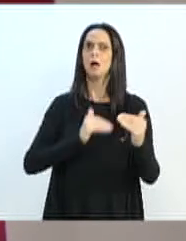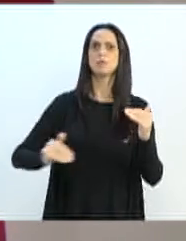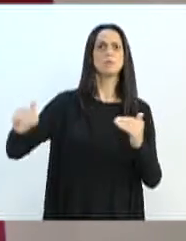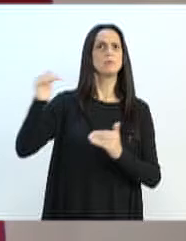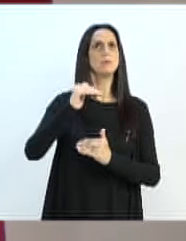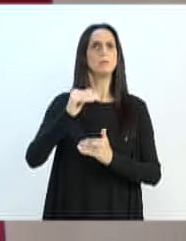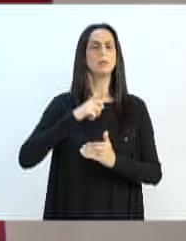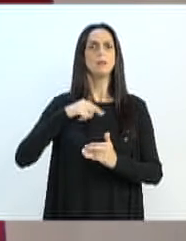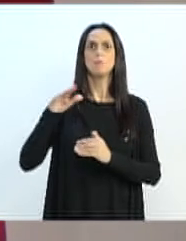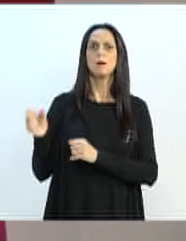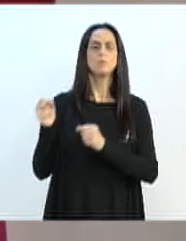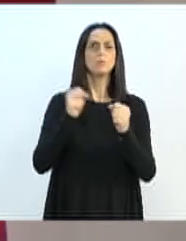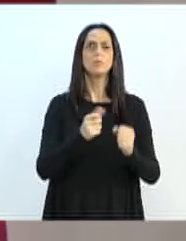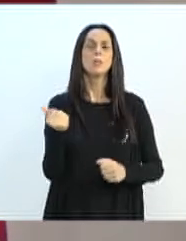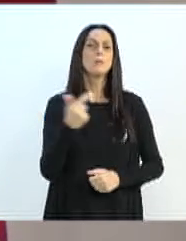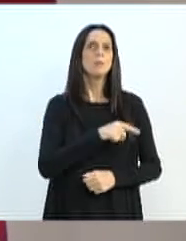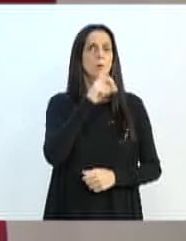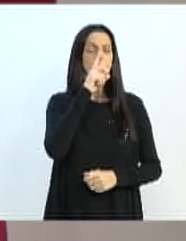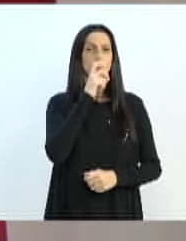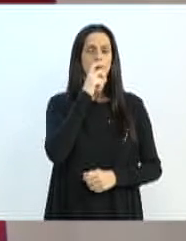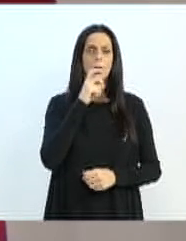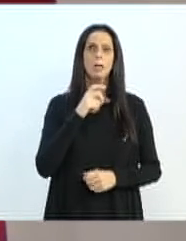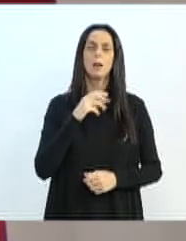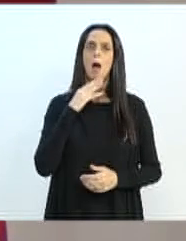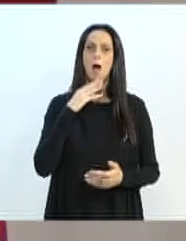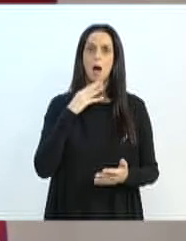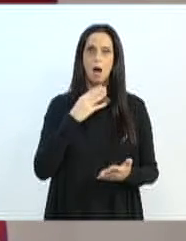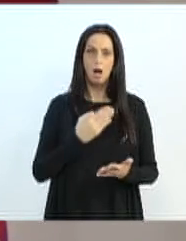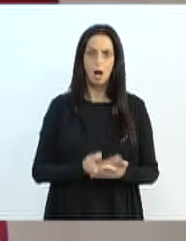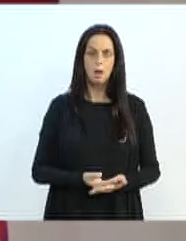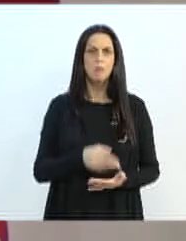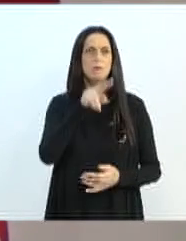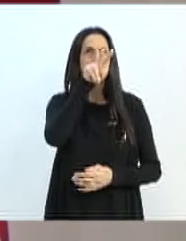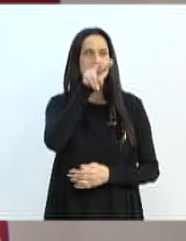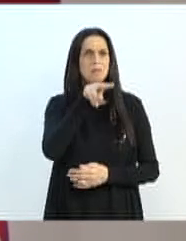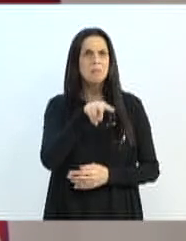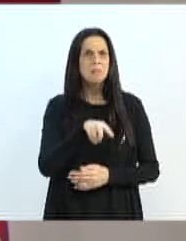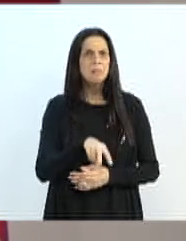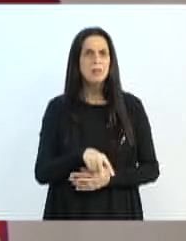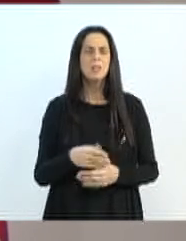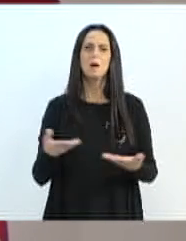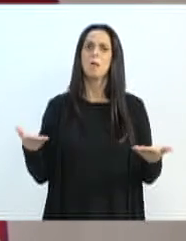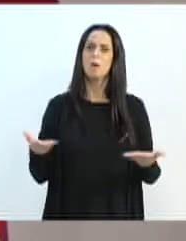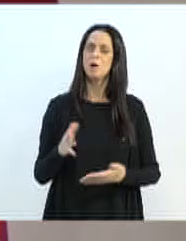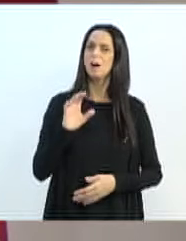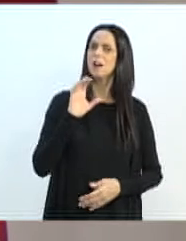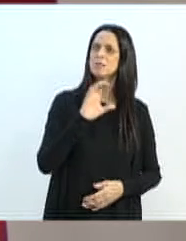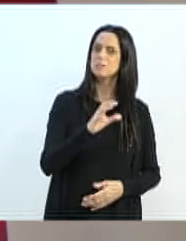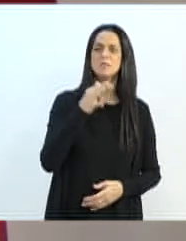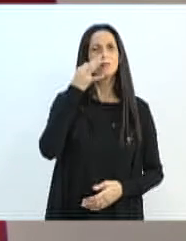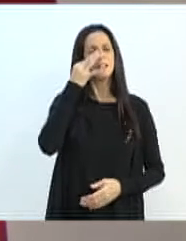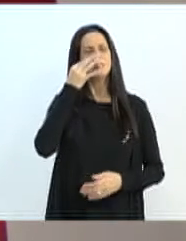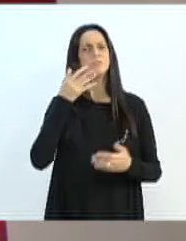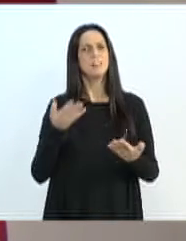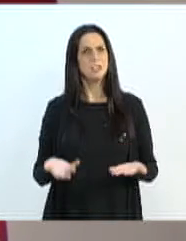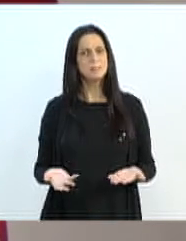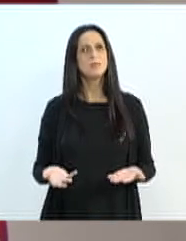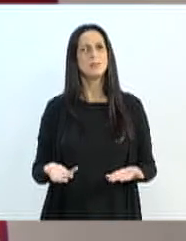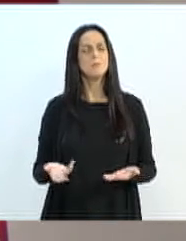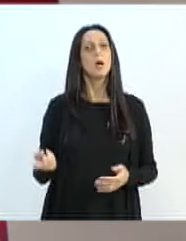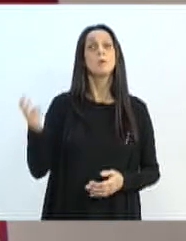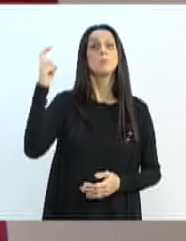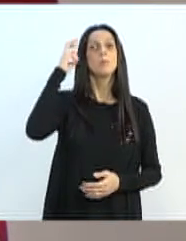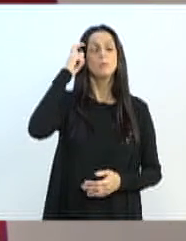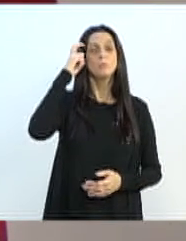seus pais. E isso foi estarrecedor do meu ponto de vista, porque hoje, infelizmente, estamos vivendo em uma